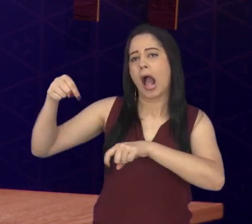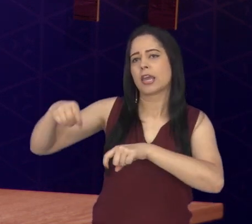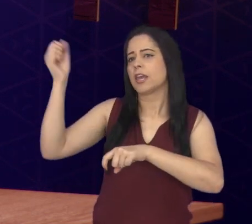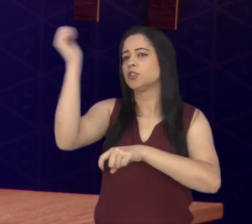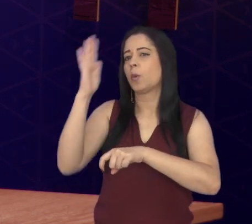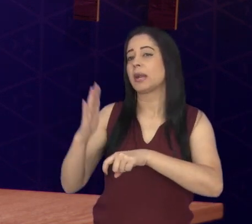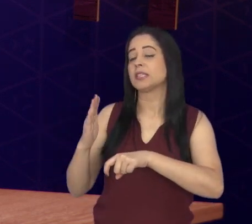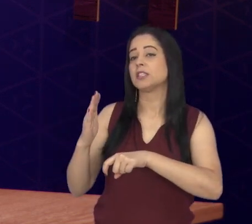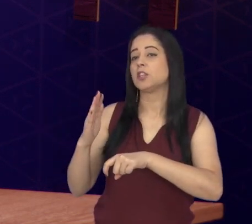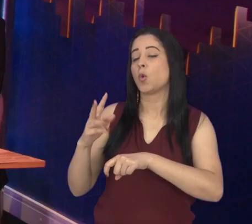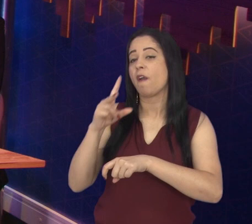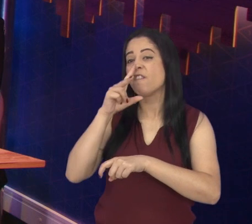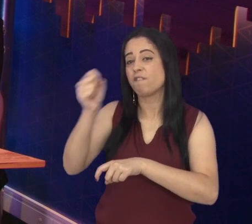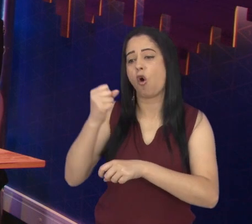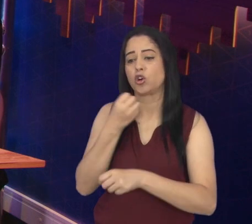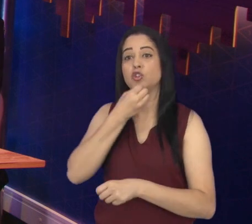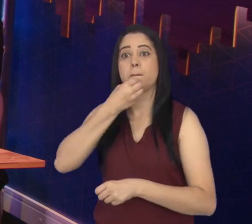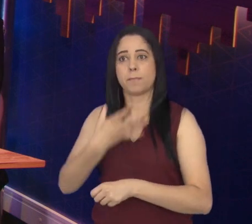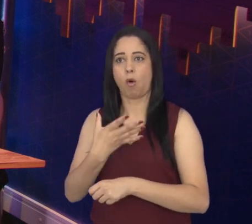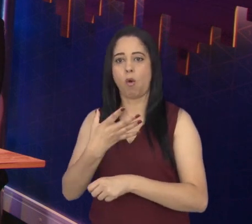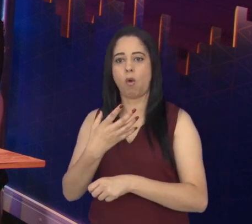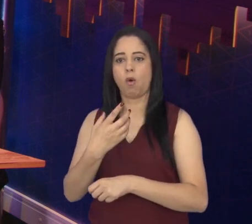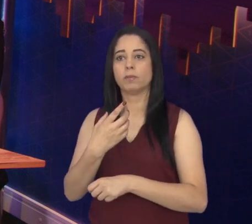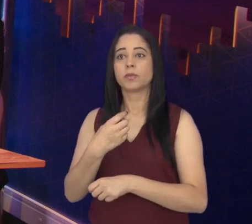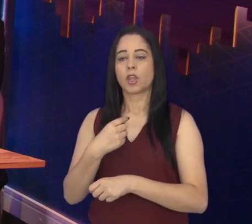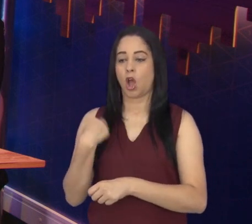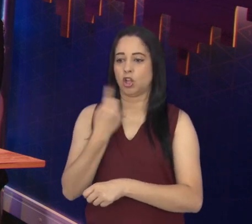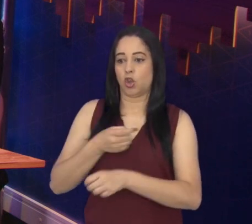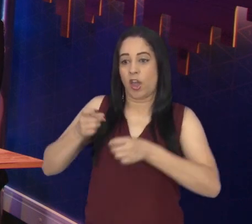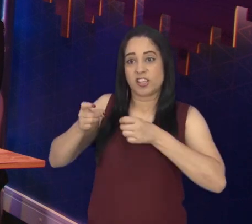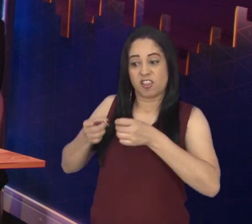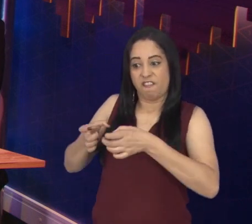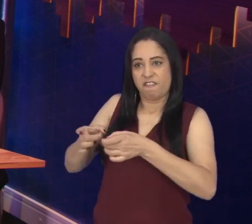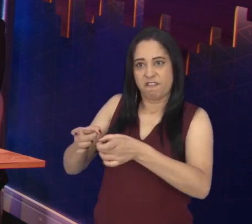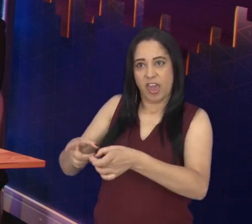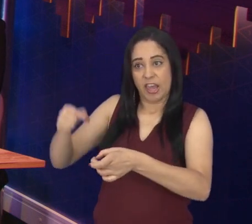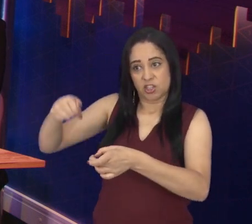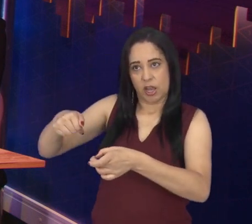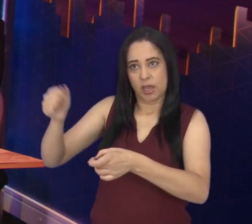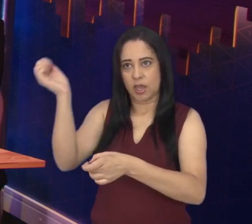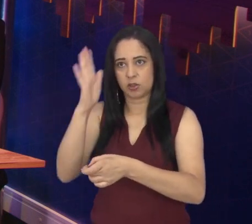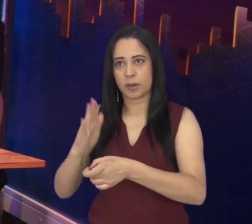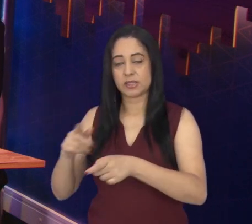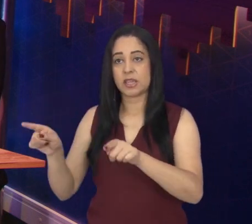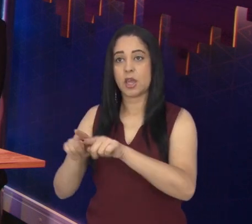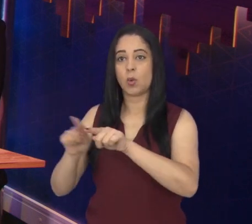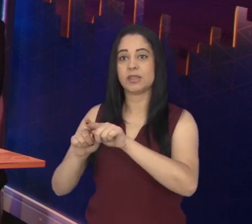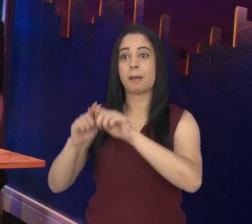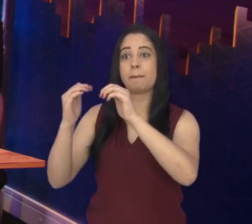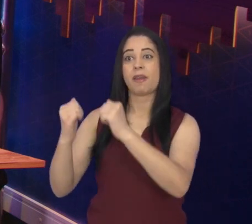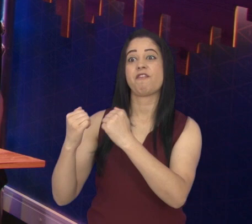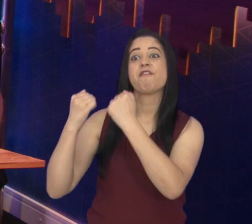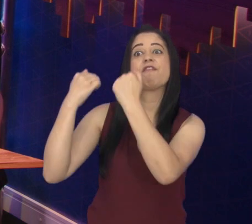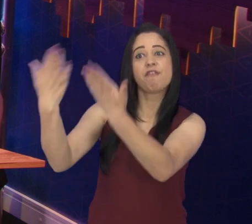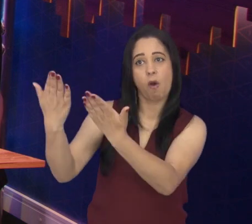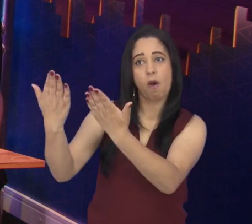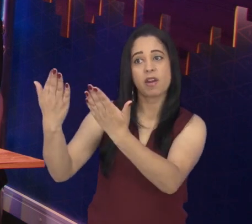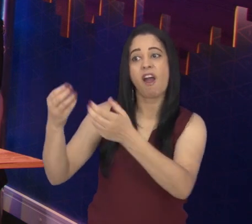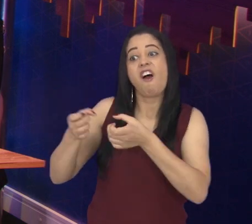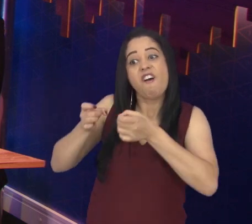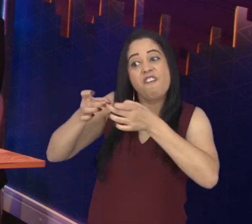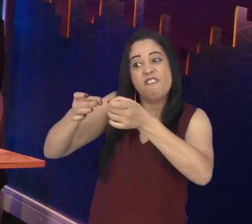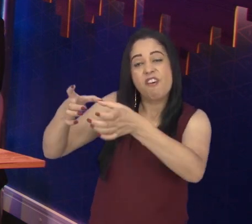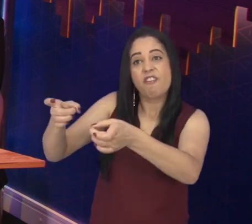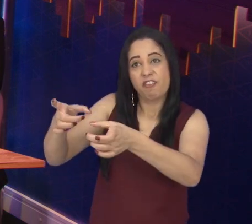bom para o Brasil? Não é porque a gente só vende bastante aqui dentro, a gente vende para fora. A exportação. A gente